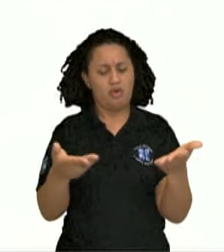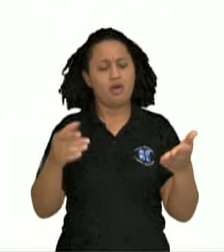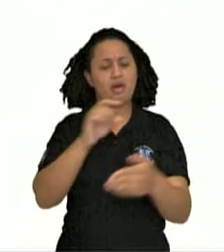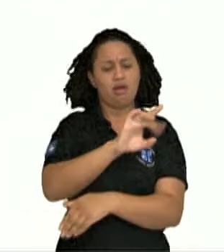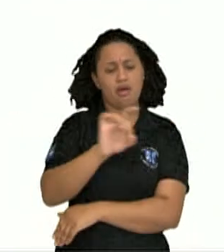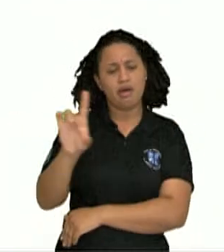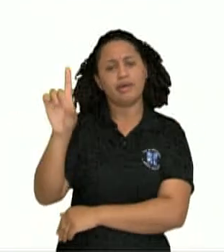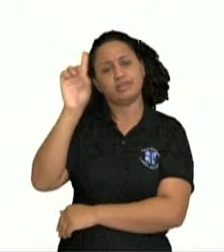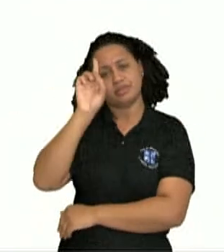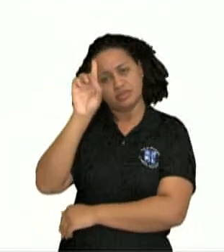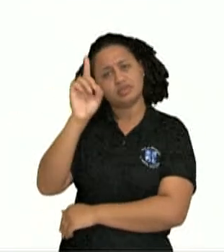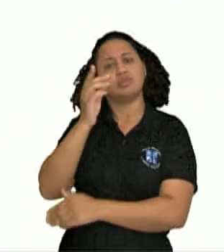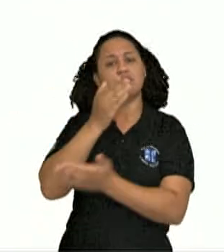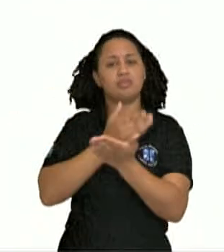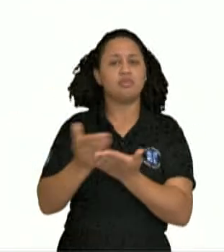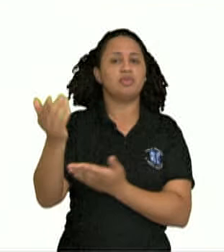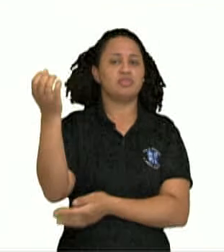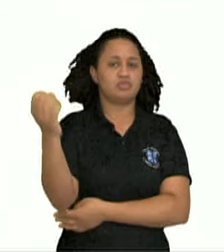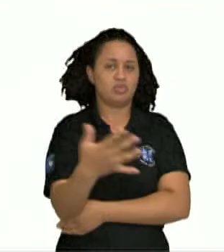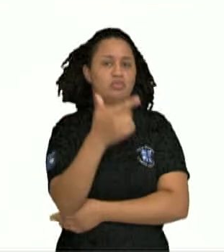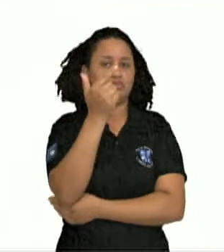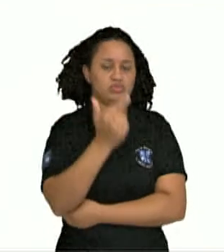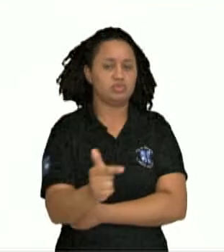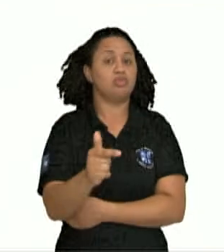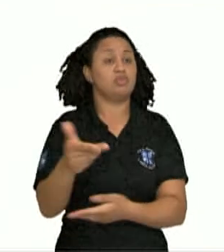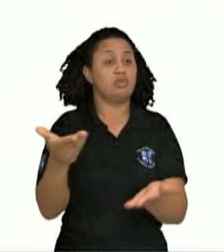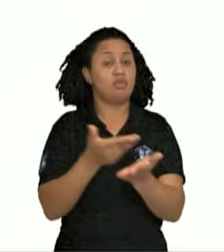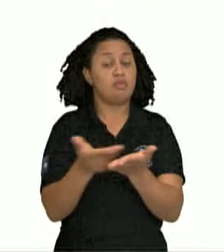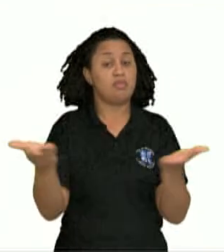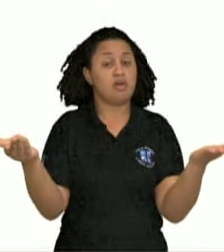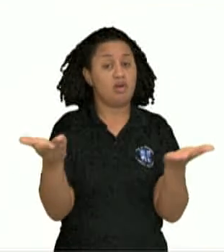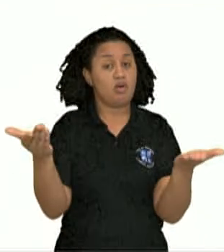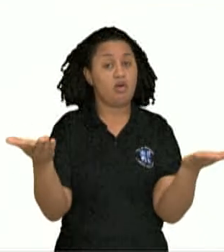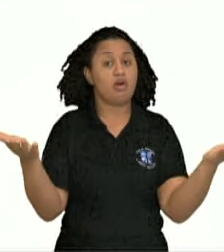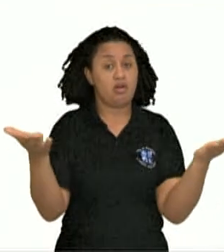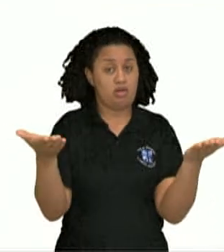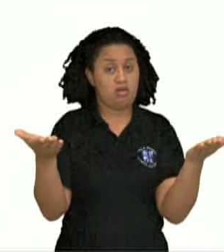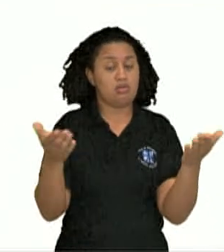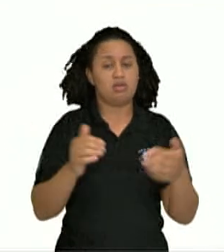um novo começo. Então, começa agora, hoje. Não deixe para